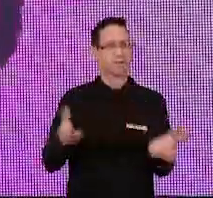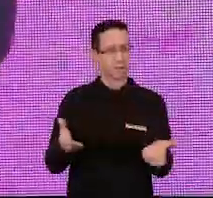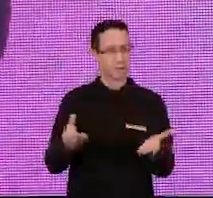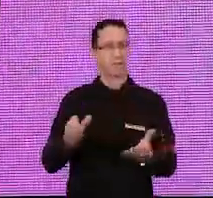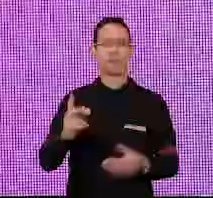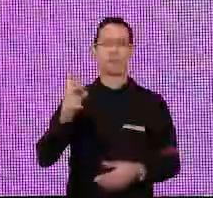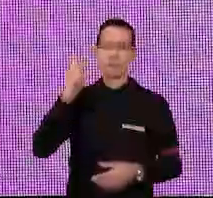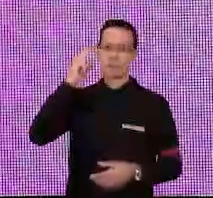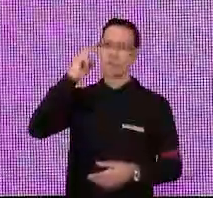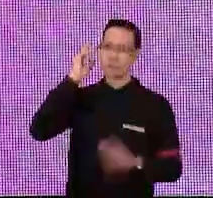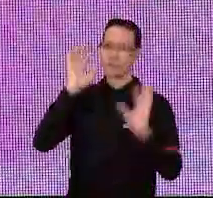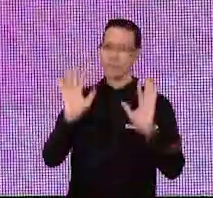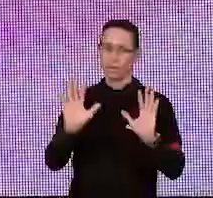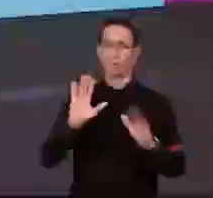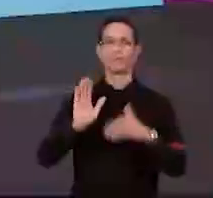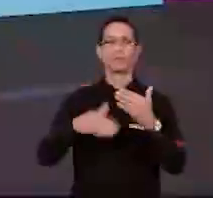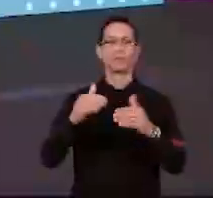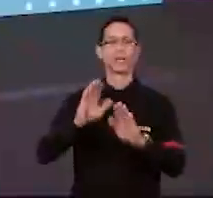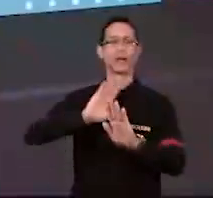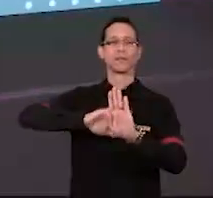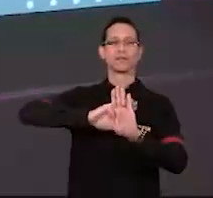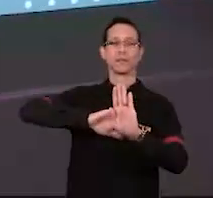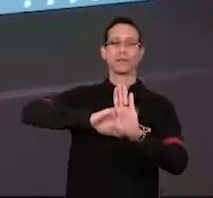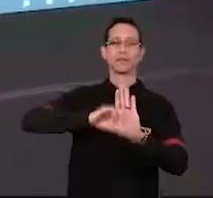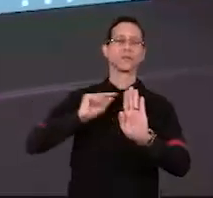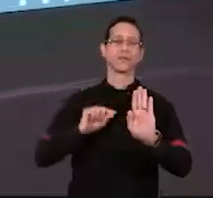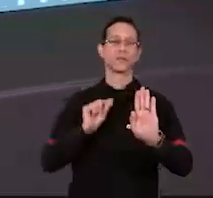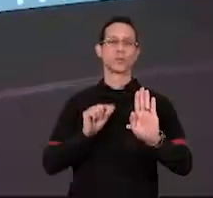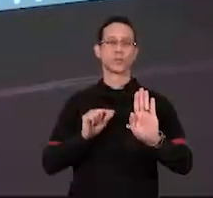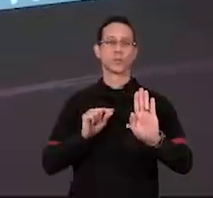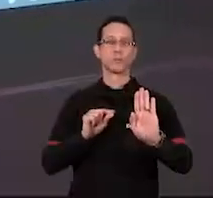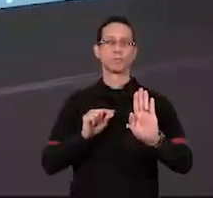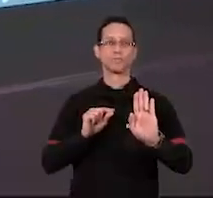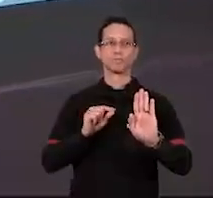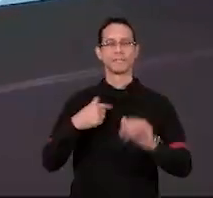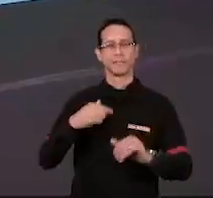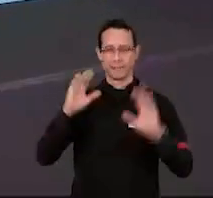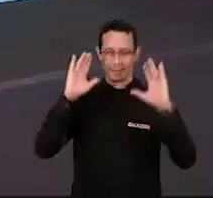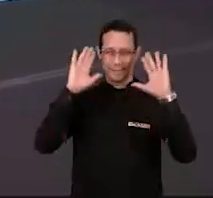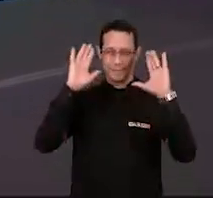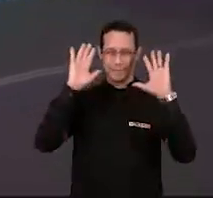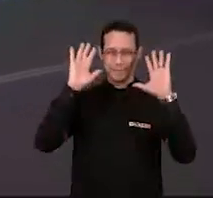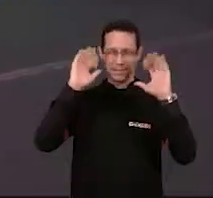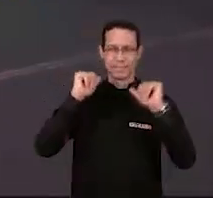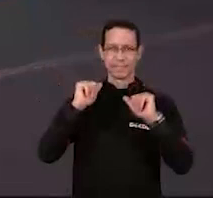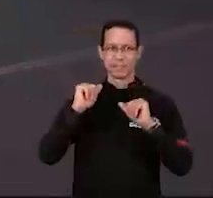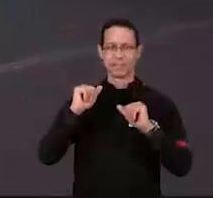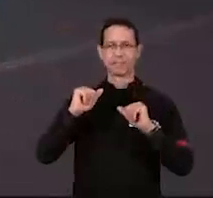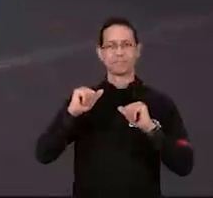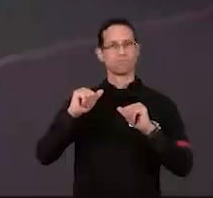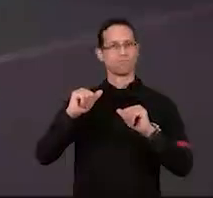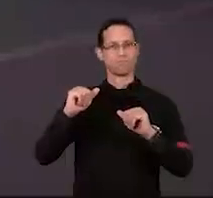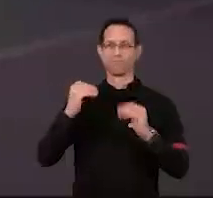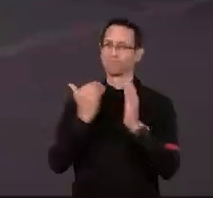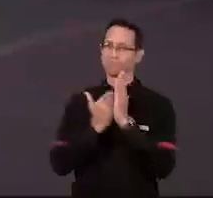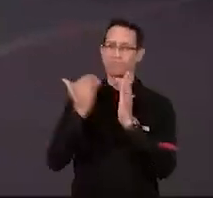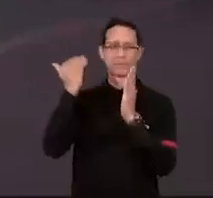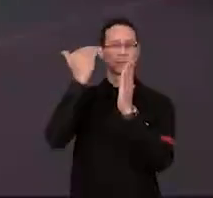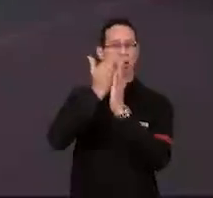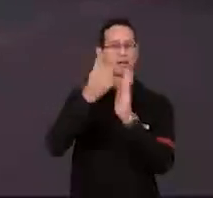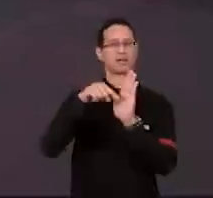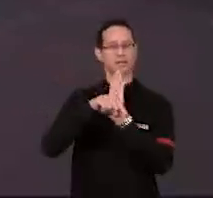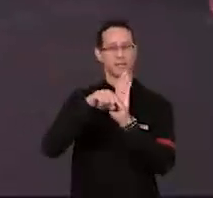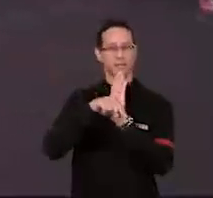para a cirurgia, mas o que tem atrás dessa estenose? E aí é o que a Cris falou, dá um passo para trás e vai fazer exame avançado de imagem. Então, se ele